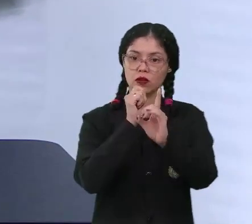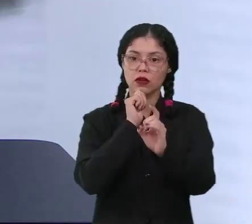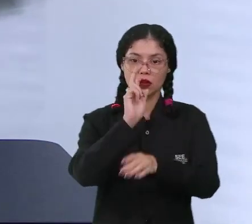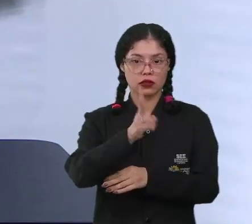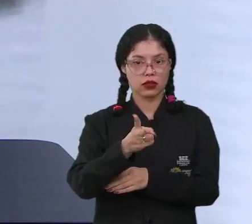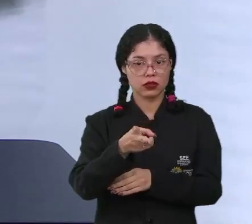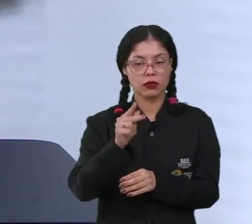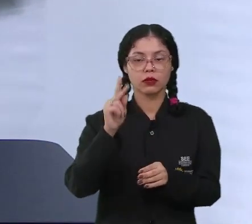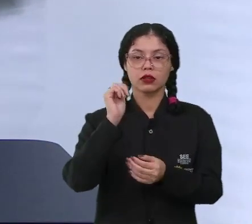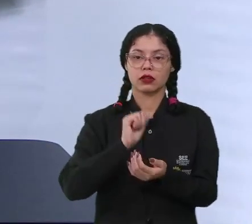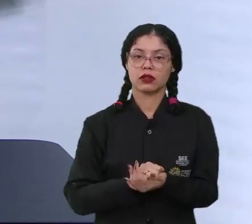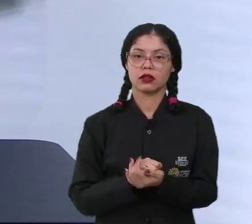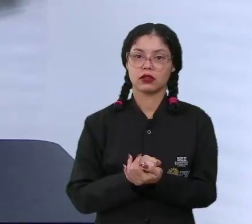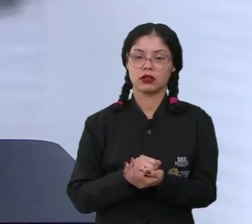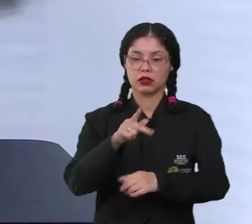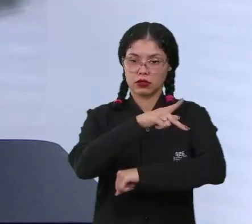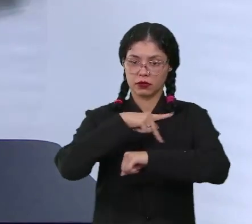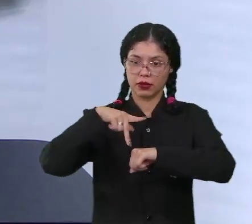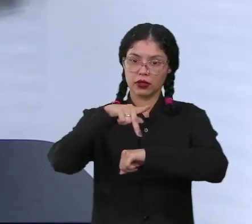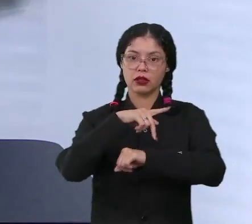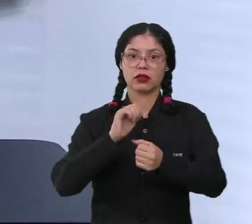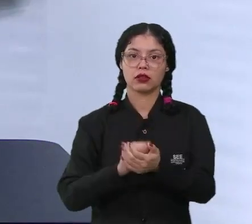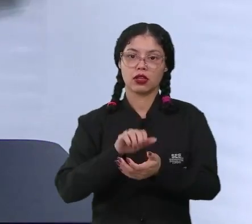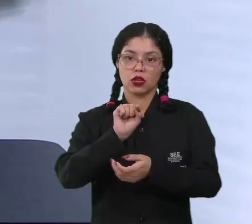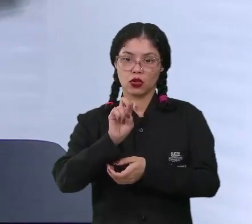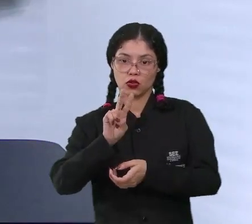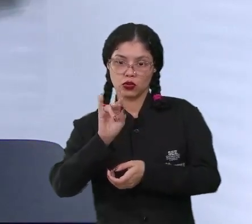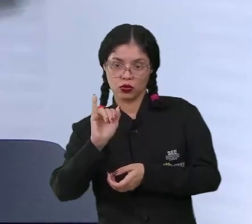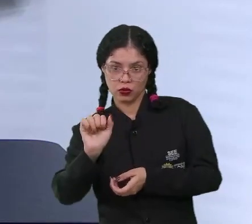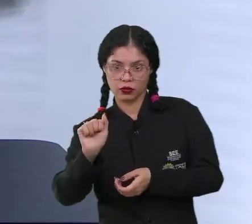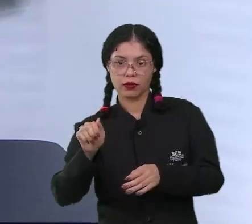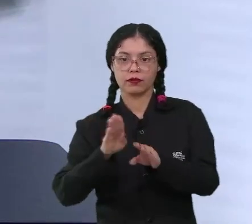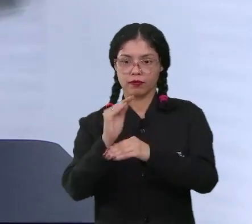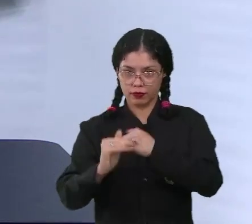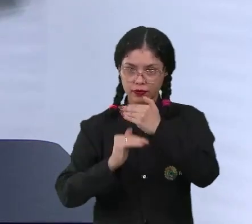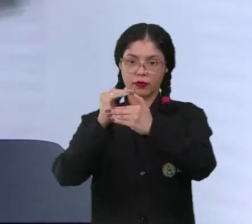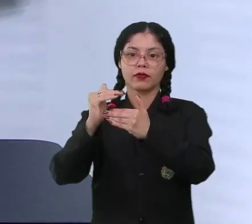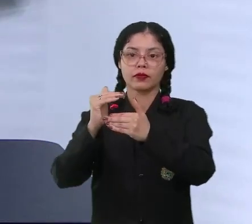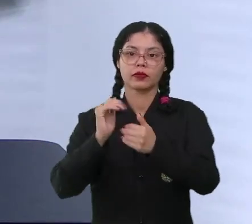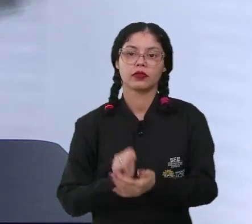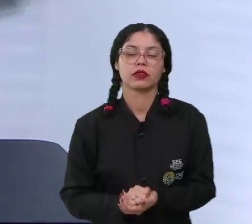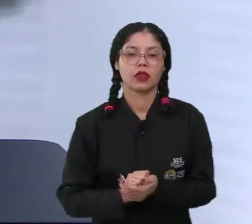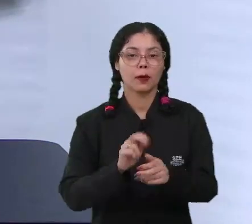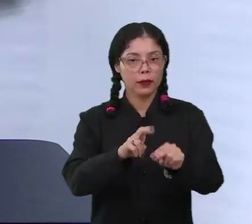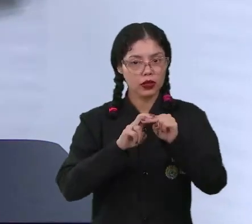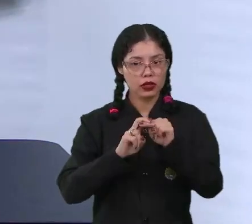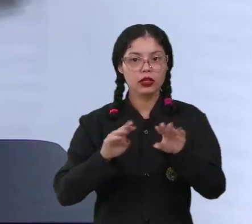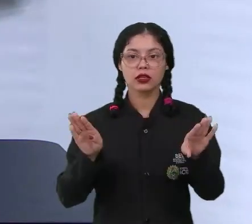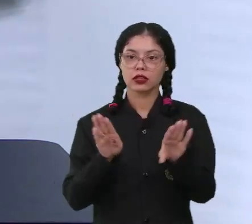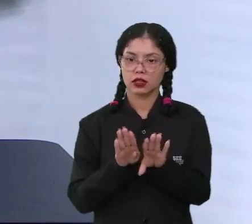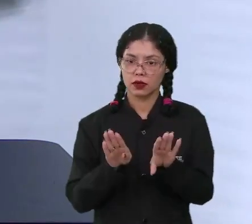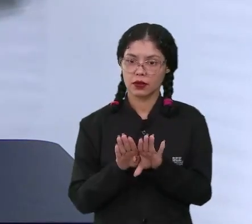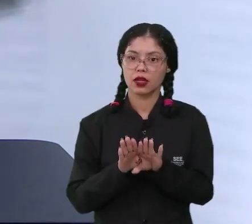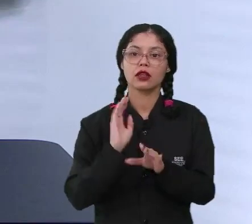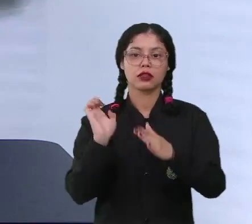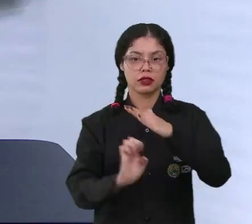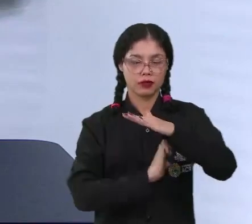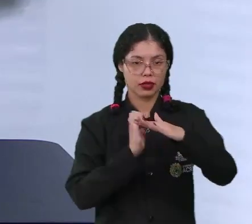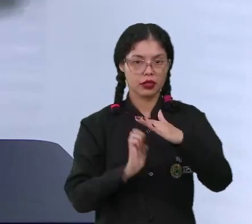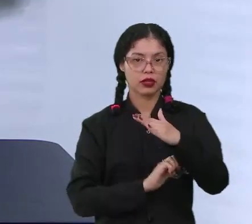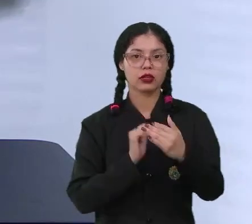estar situadas em países subdesenvolvidos. Por isso, a capacidade dessas